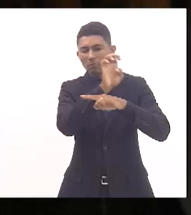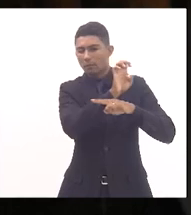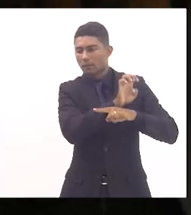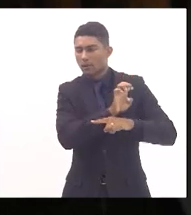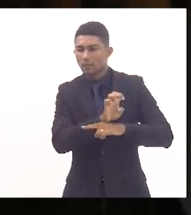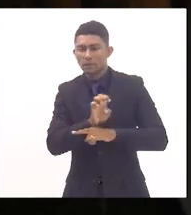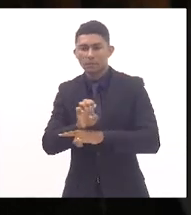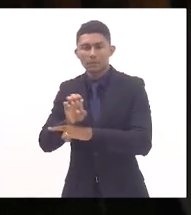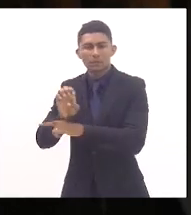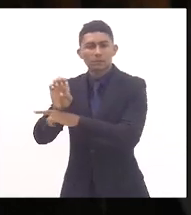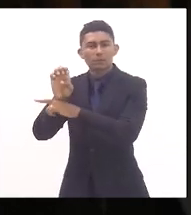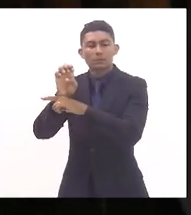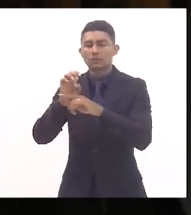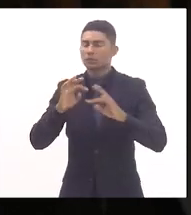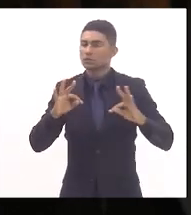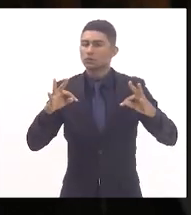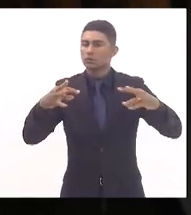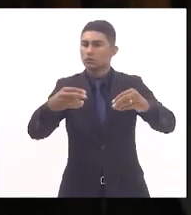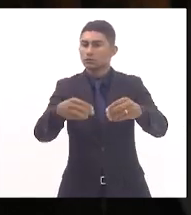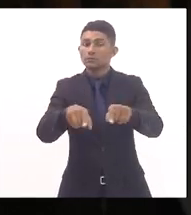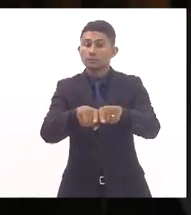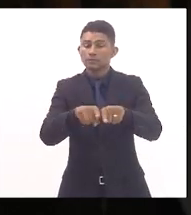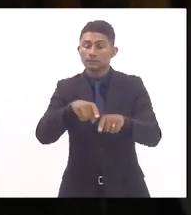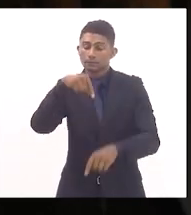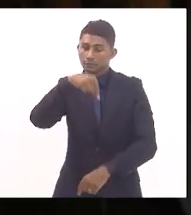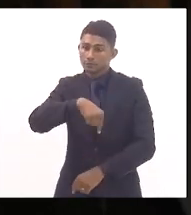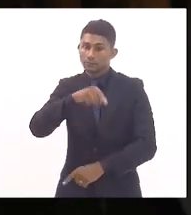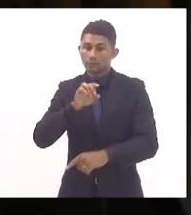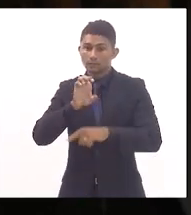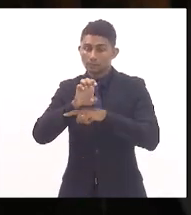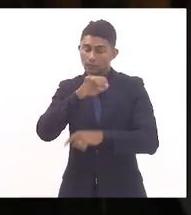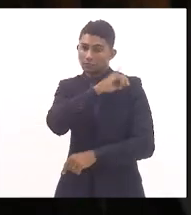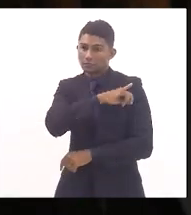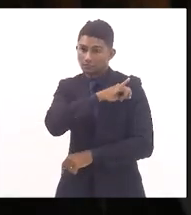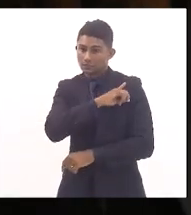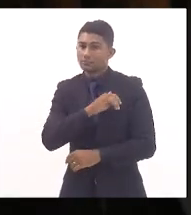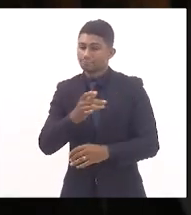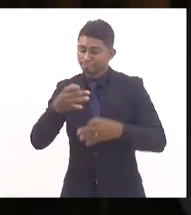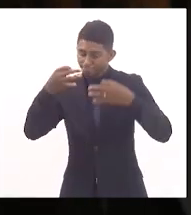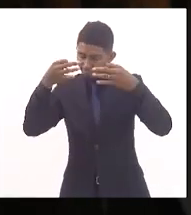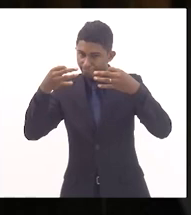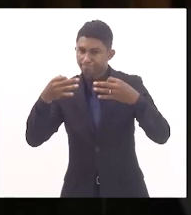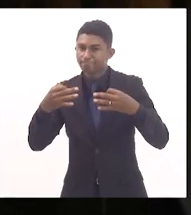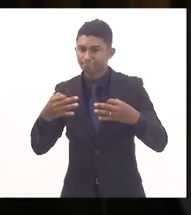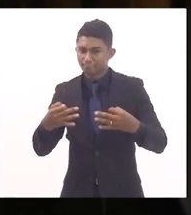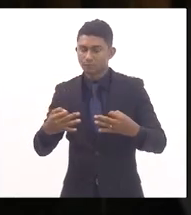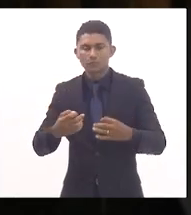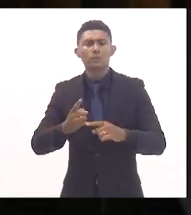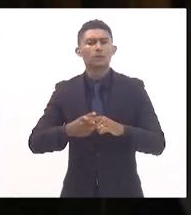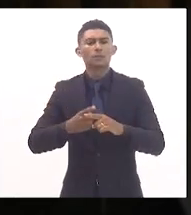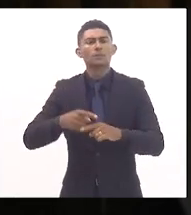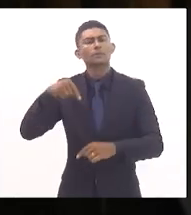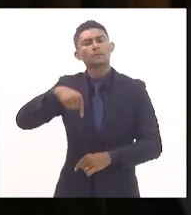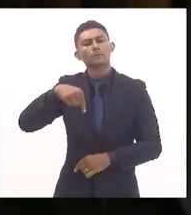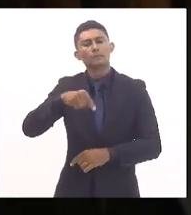em especial o estado do Rio de Janeiro que tenta